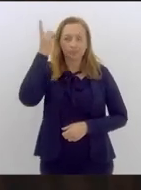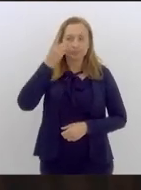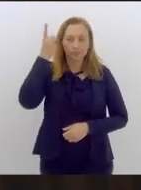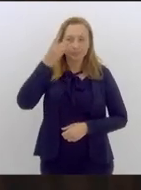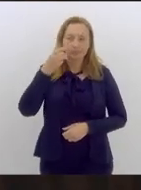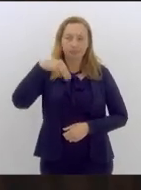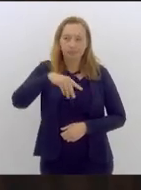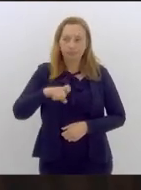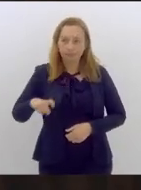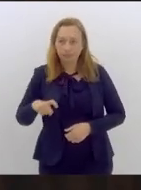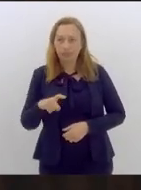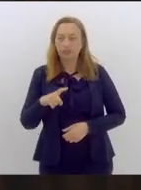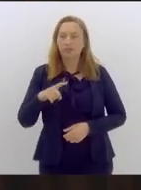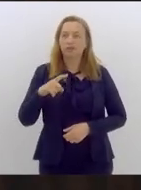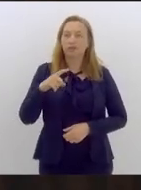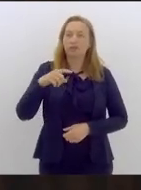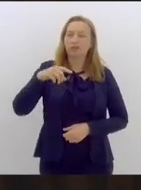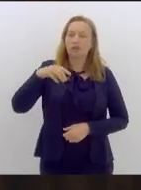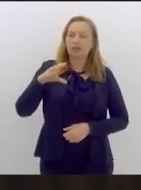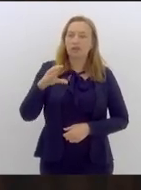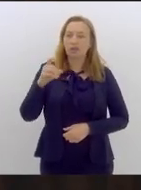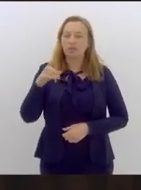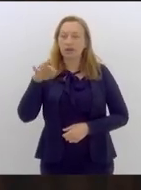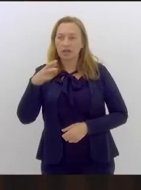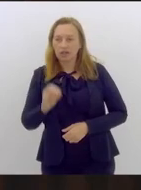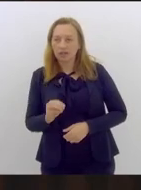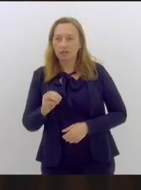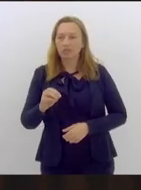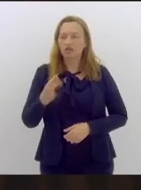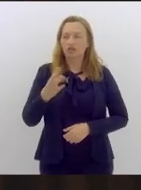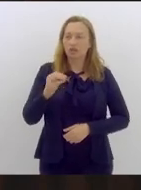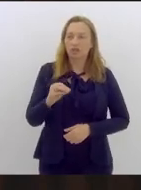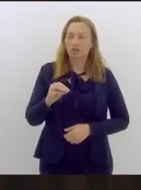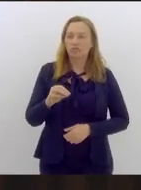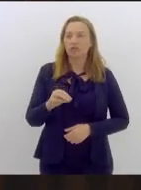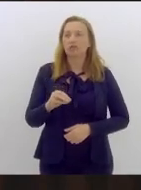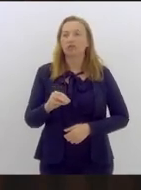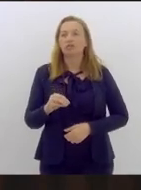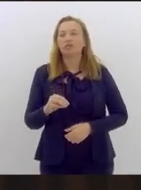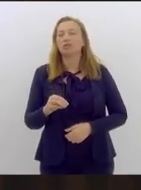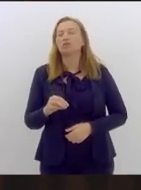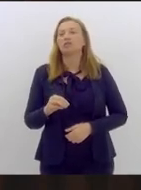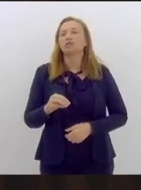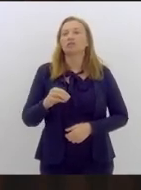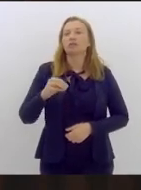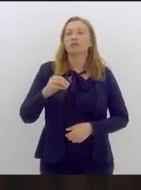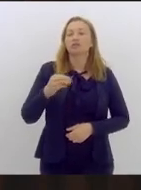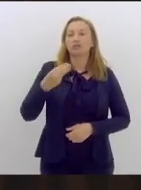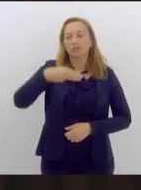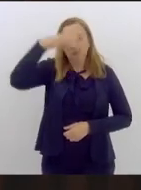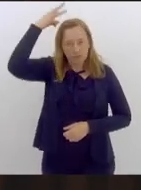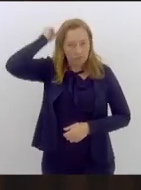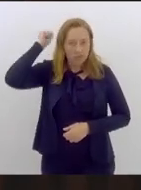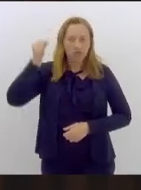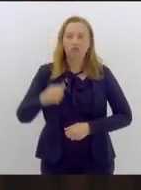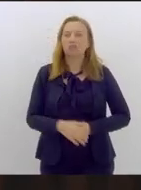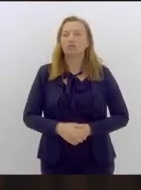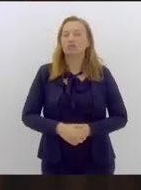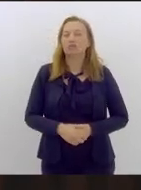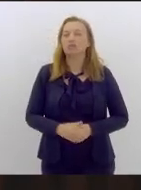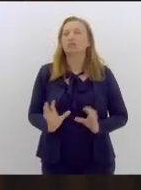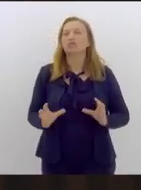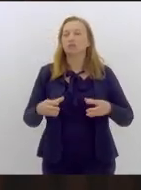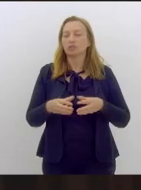Max Lemos, Marcelo Cabeleireiro, Chicão Bulhões, relator do vencido, e Márcio Pacheco. Pendendo de pareceres